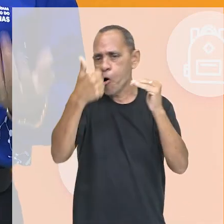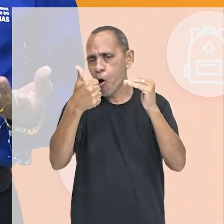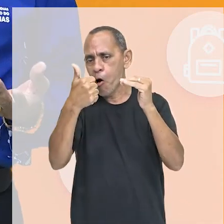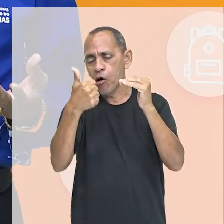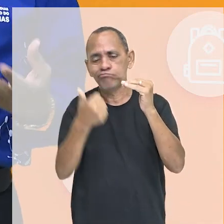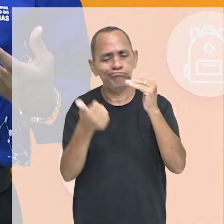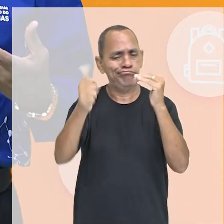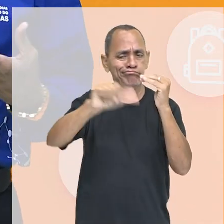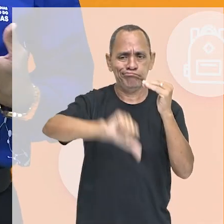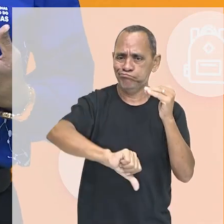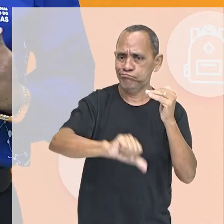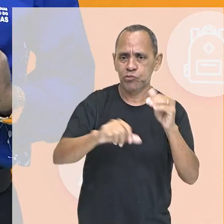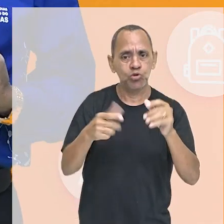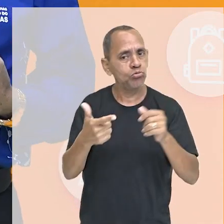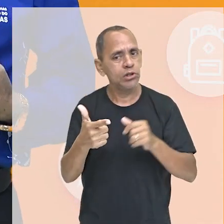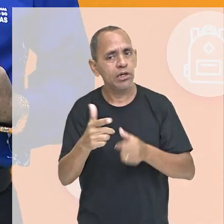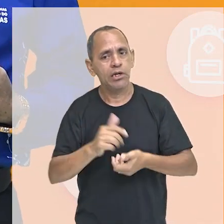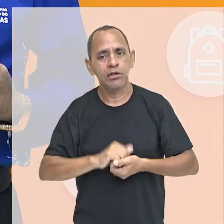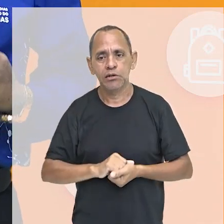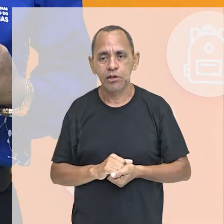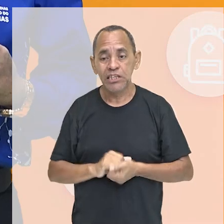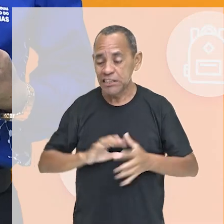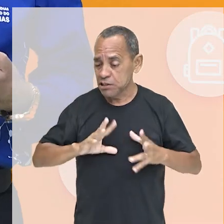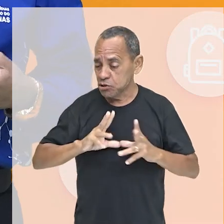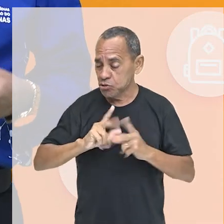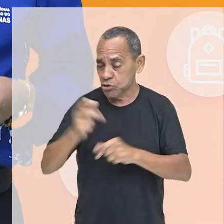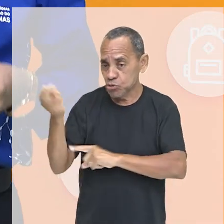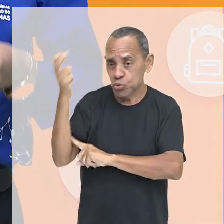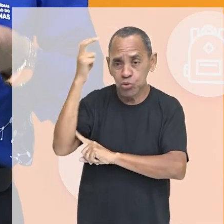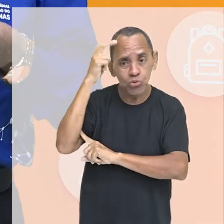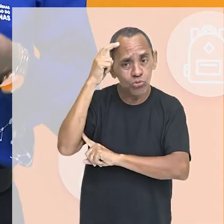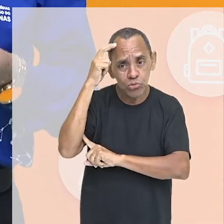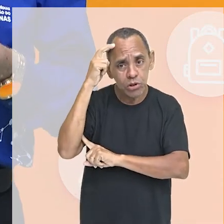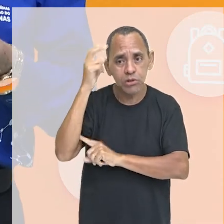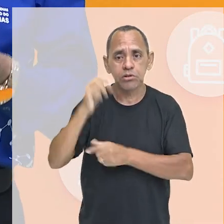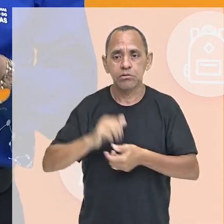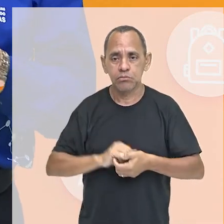nem piores. Todas são culturas, apenas são